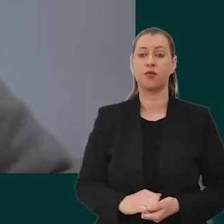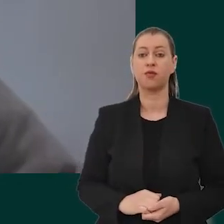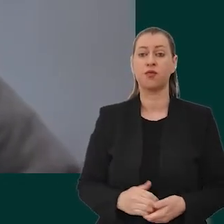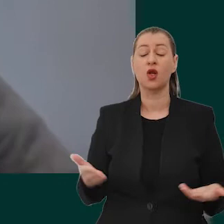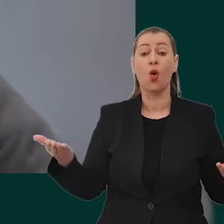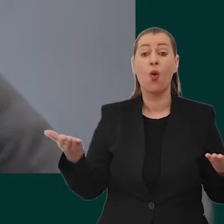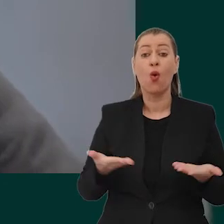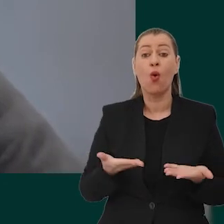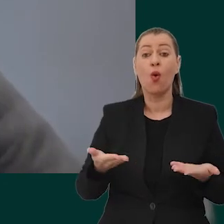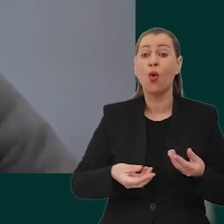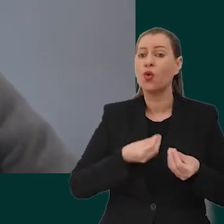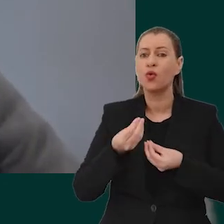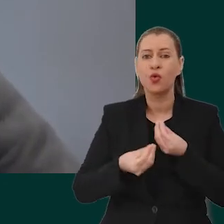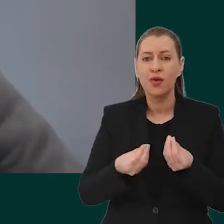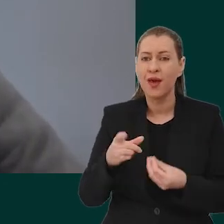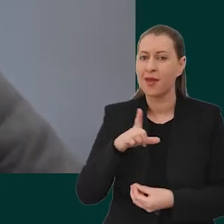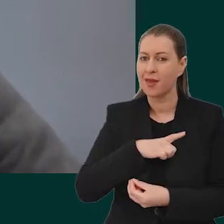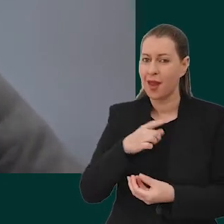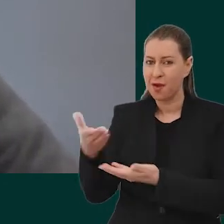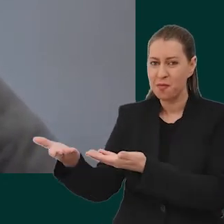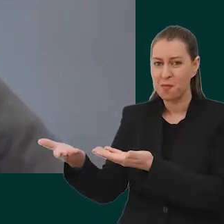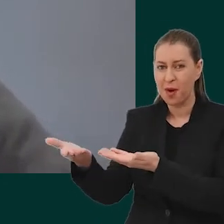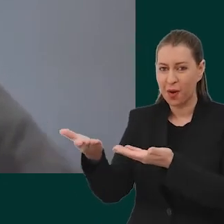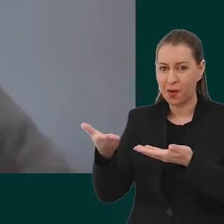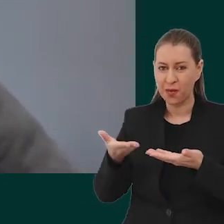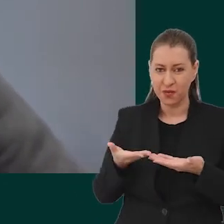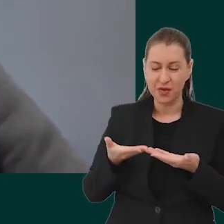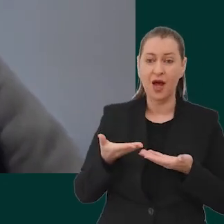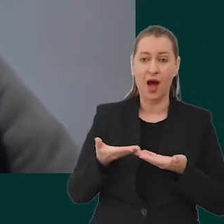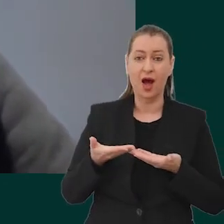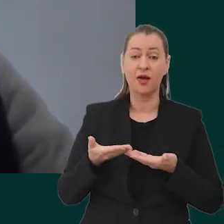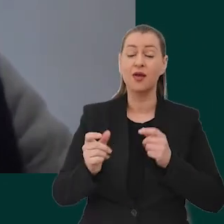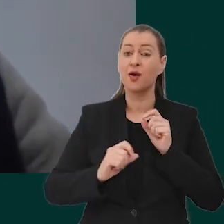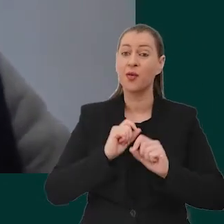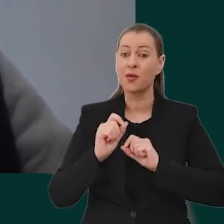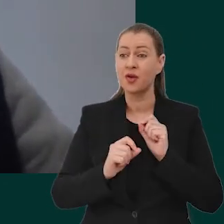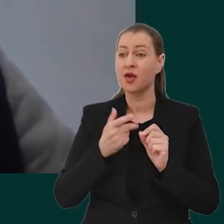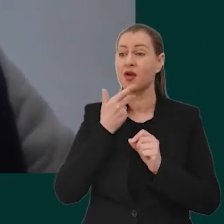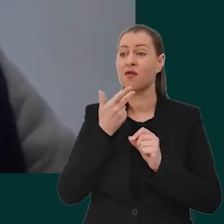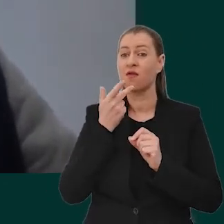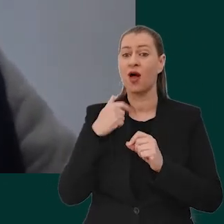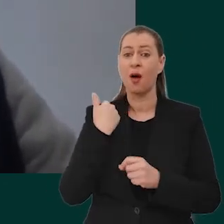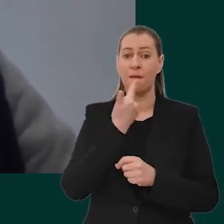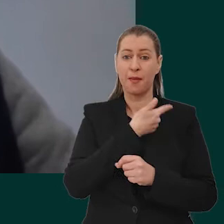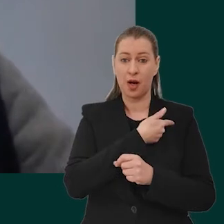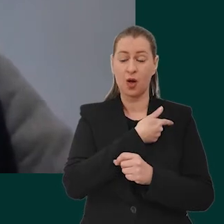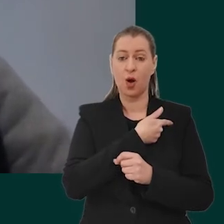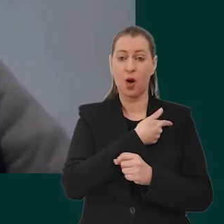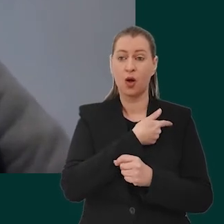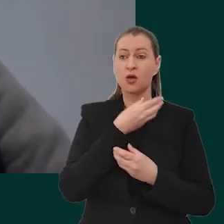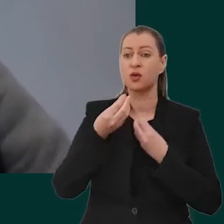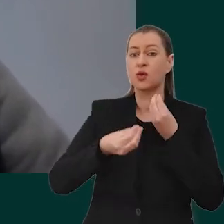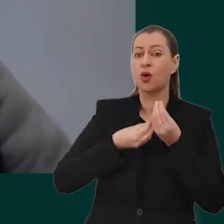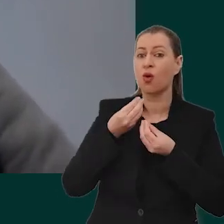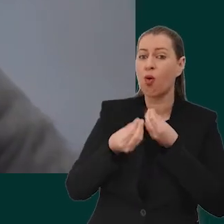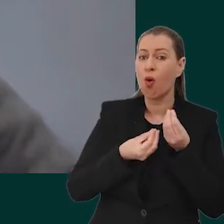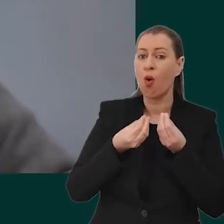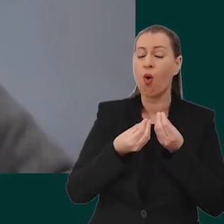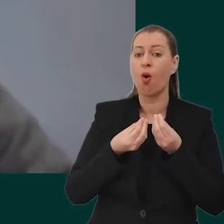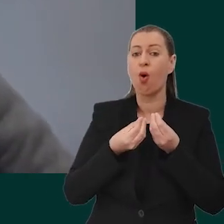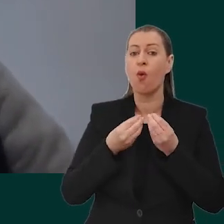Então, hoje, nós vamos ter uma convidada ilustríssima que vem falar para nós a respeito